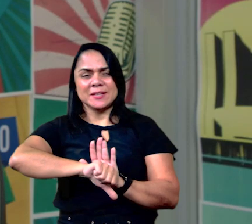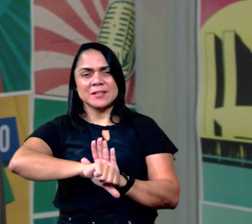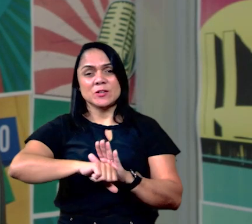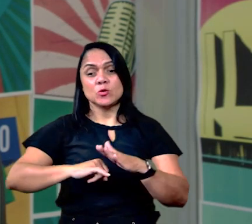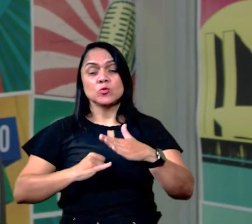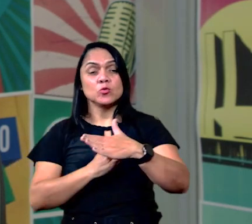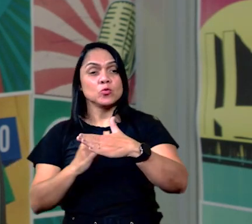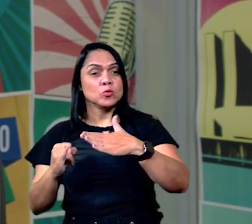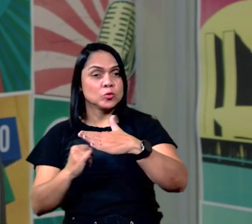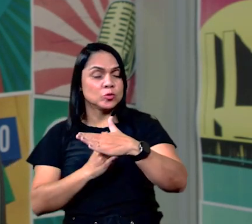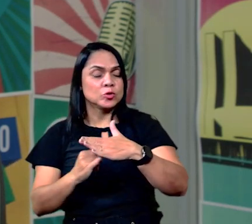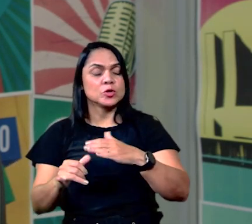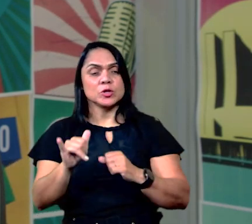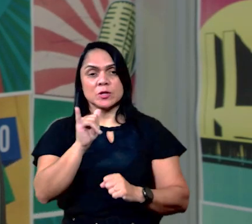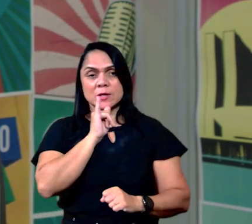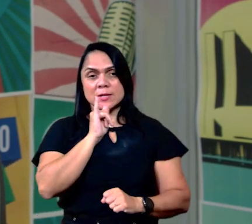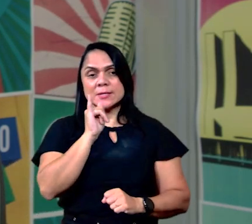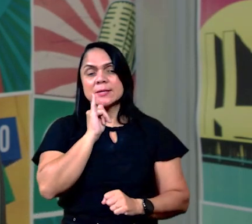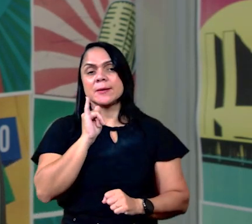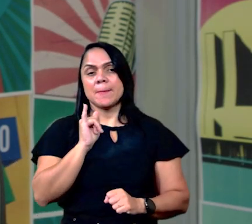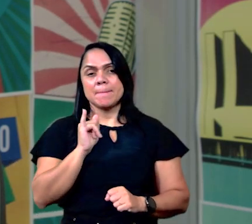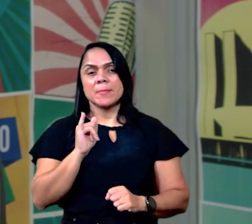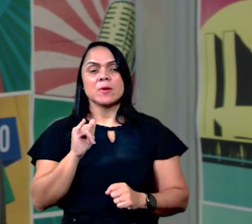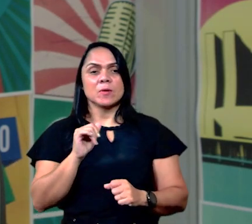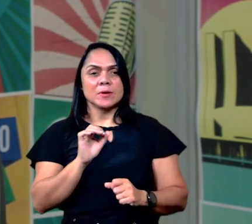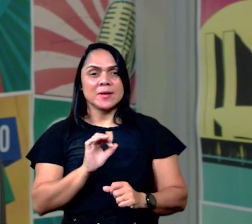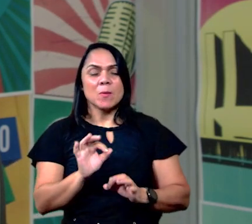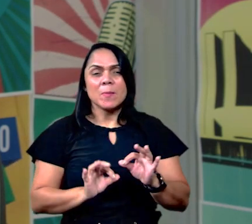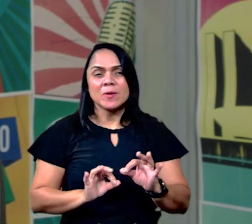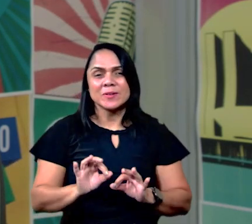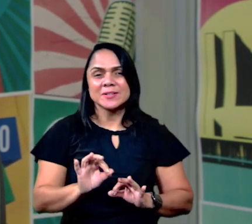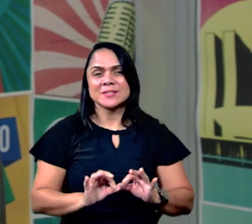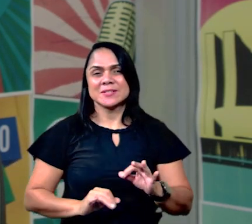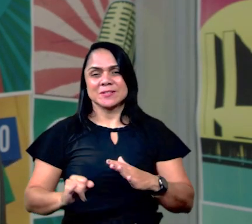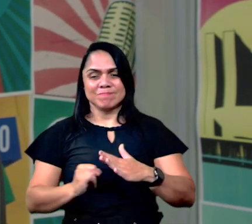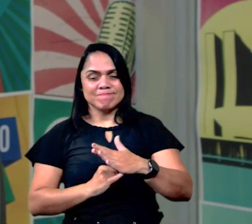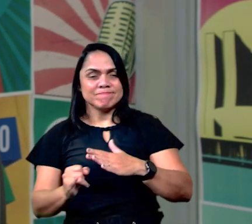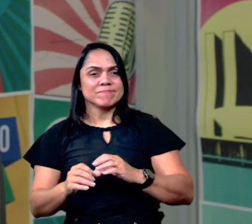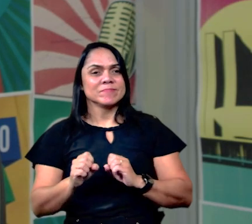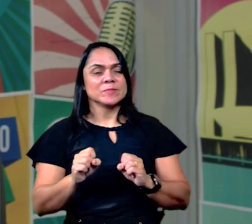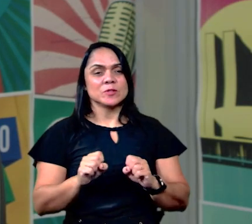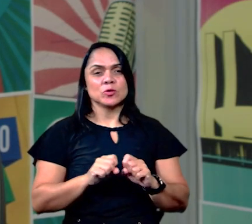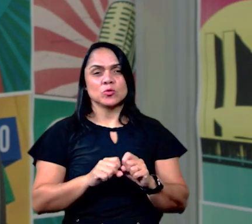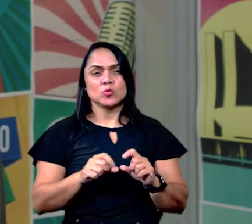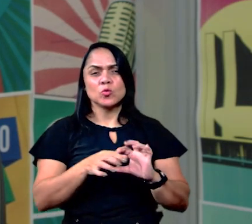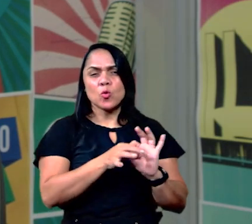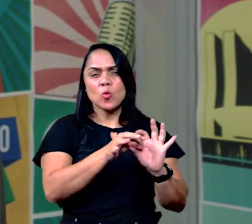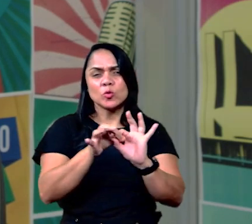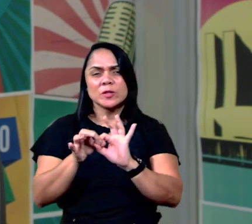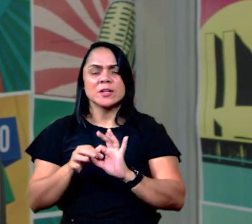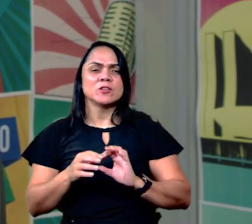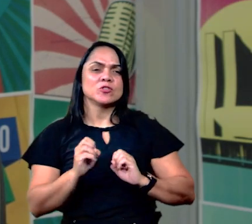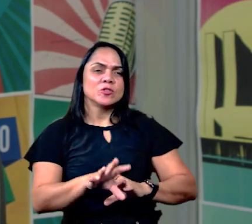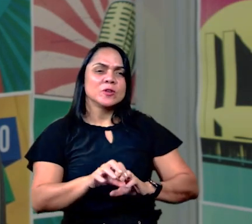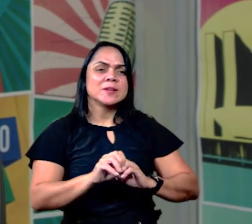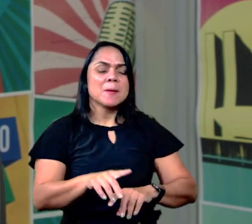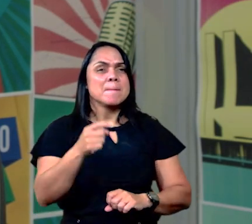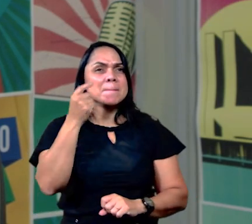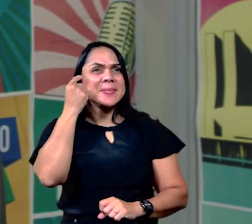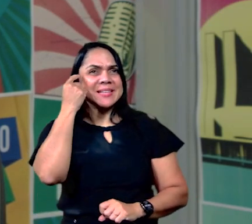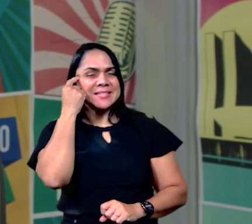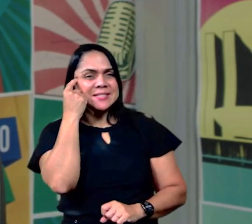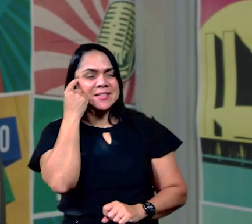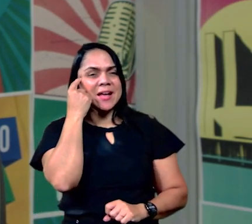no Instituto Federal, né, de Brasília, que é uma organização, né, uma entidade educacional, pensarmos em práticas e ações que